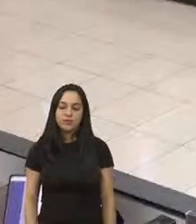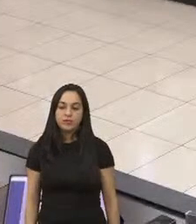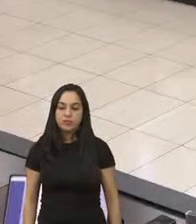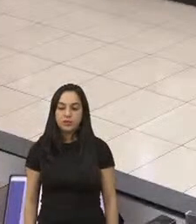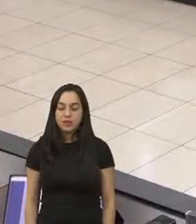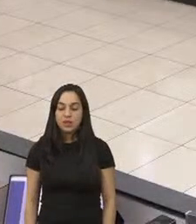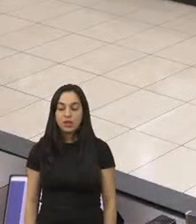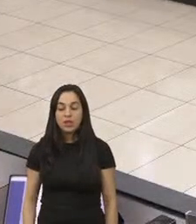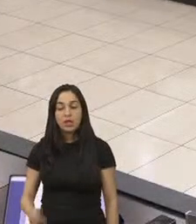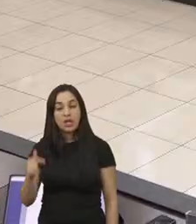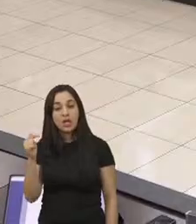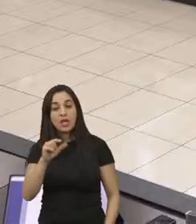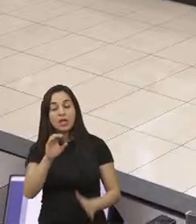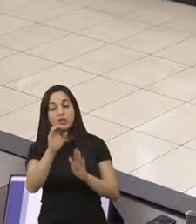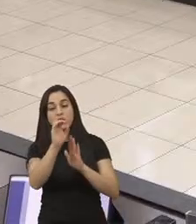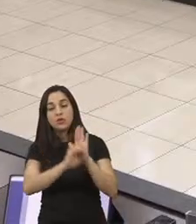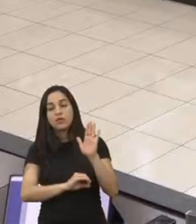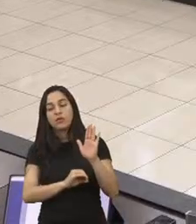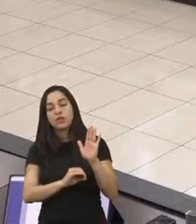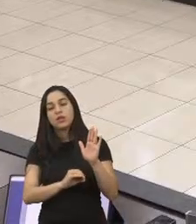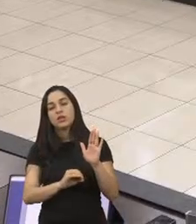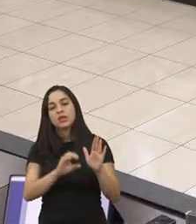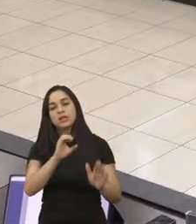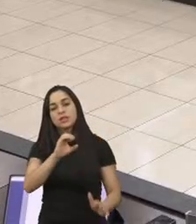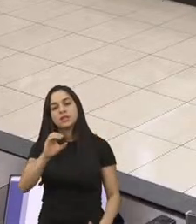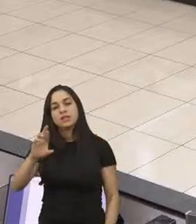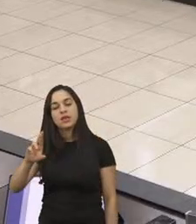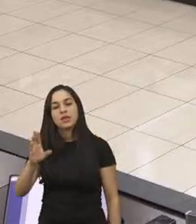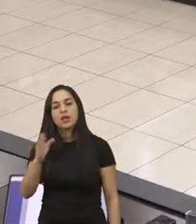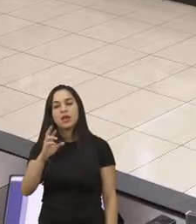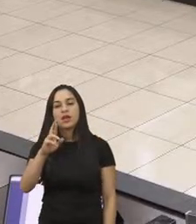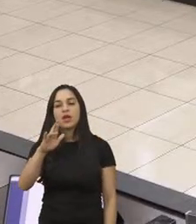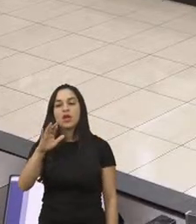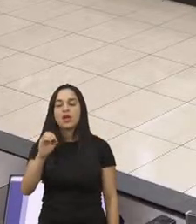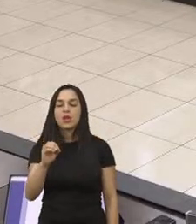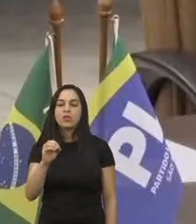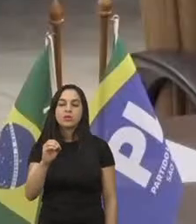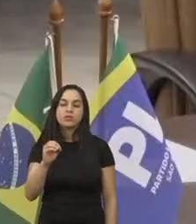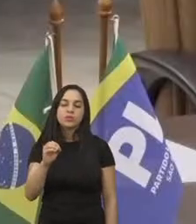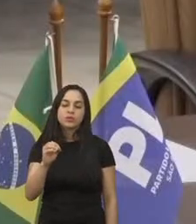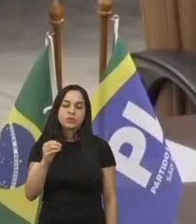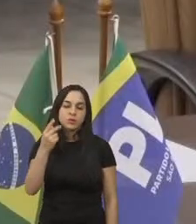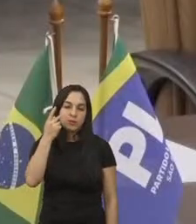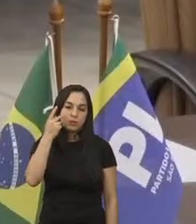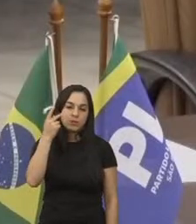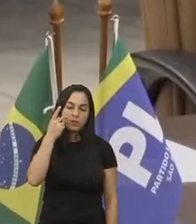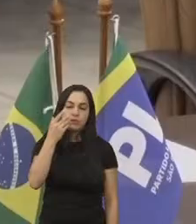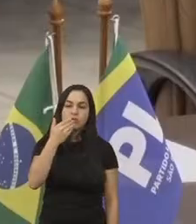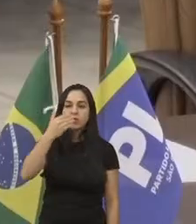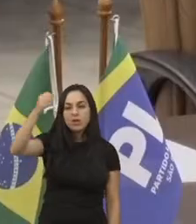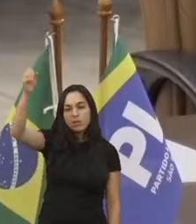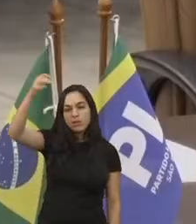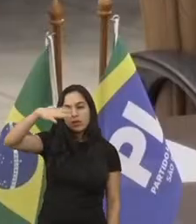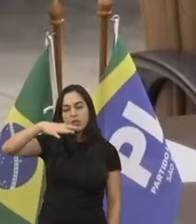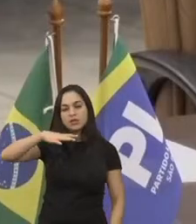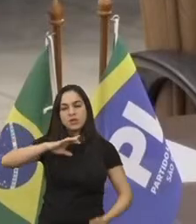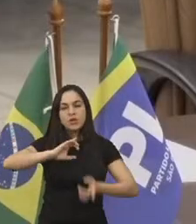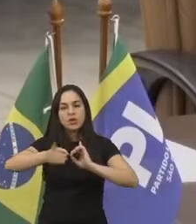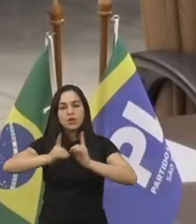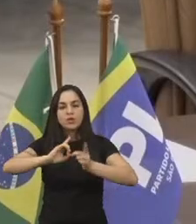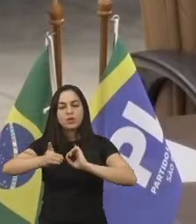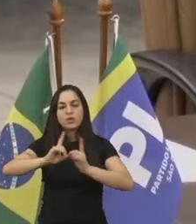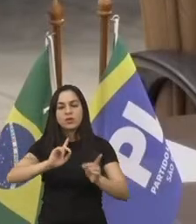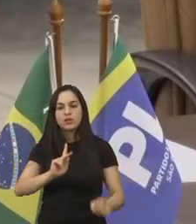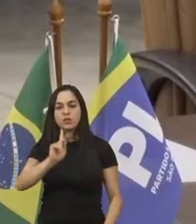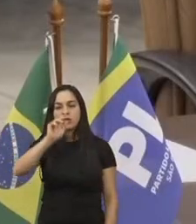Presidente, encaminhando esse ofício à CCR Rio a São Paulo, solicitando a iluminação no viaduto da